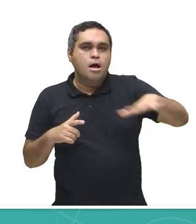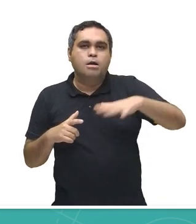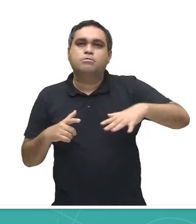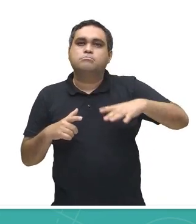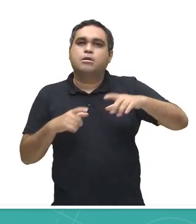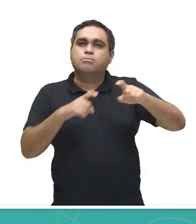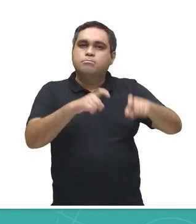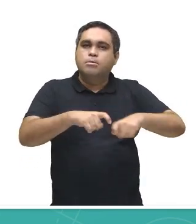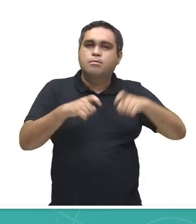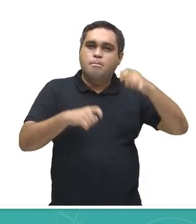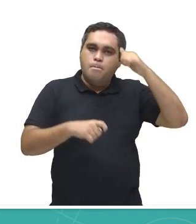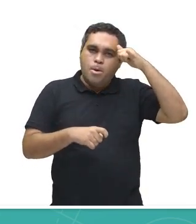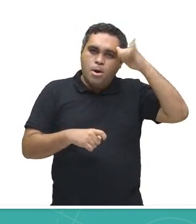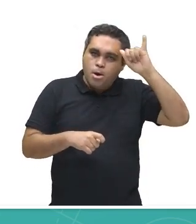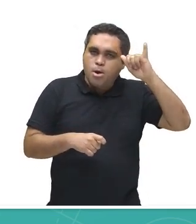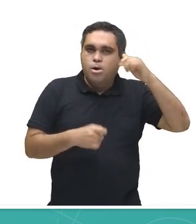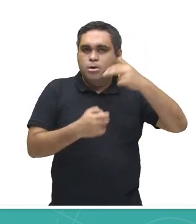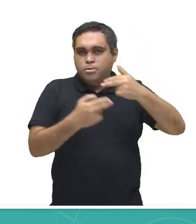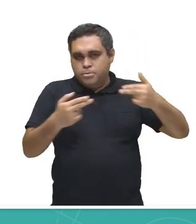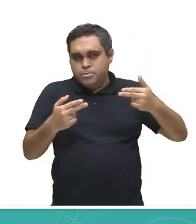pecuária moderna.